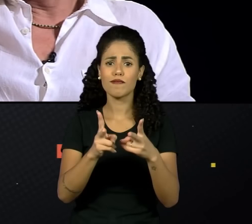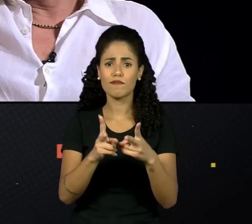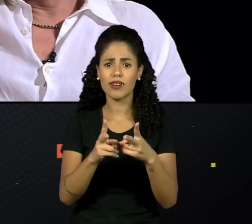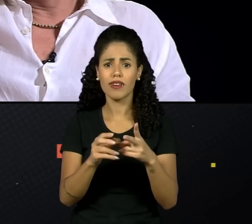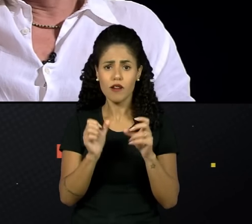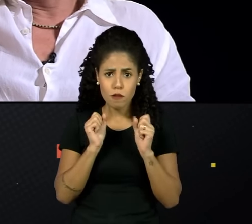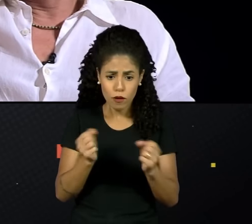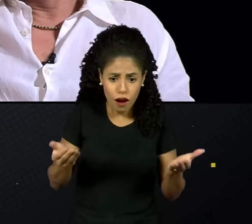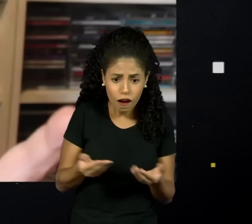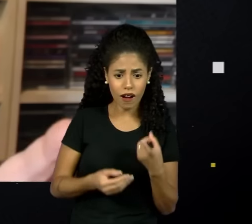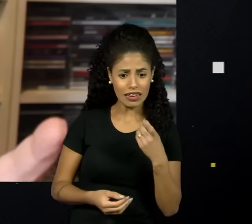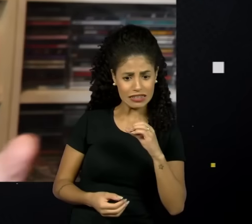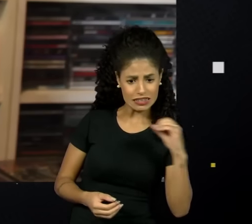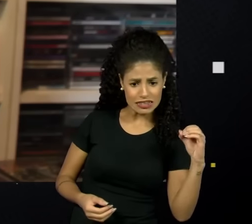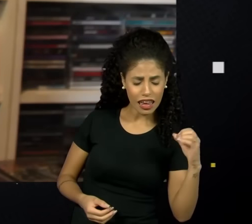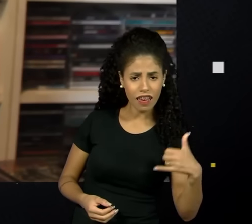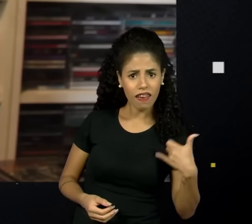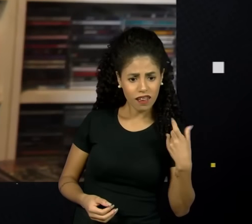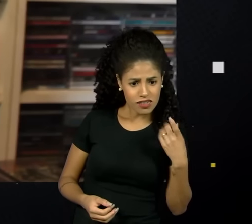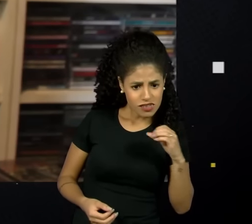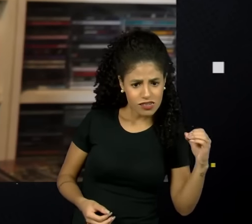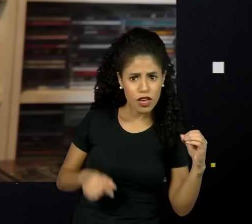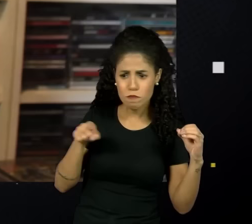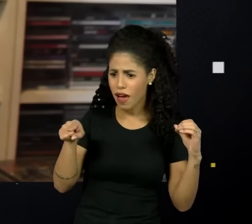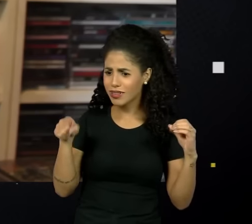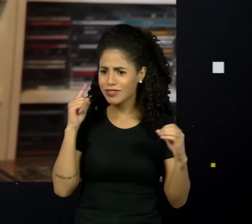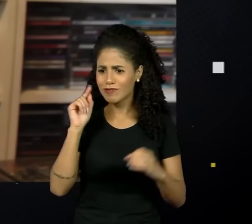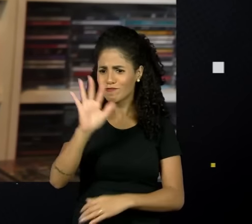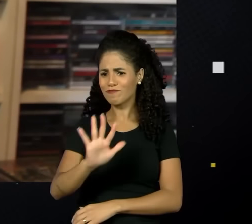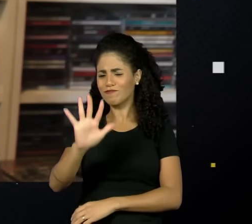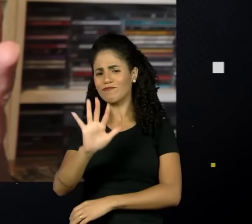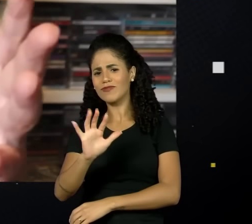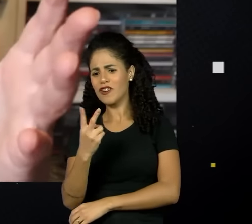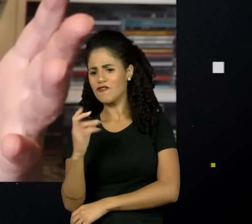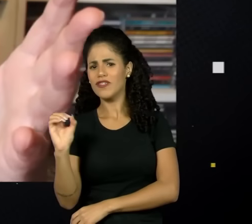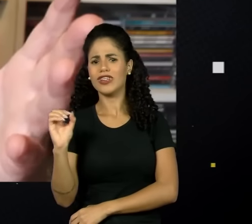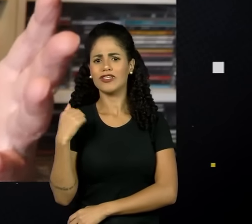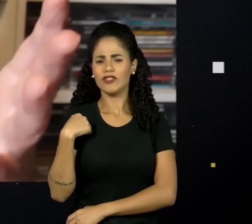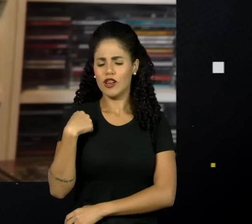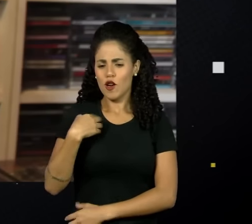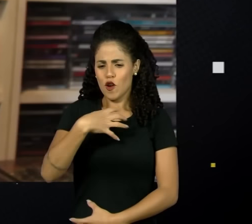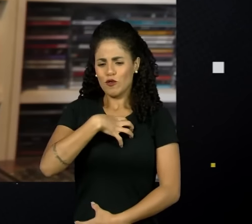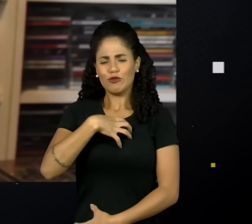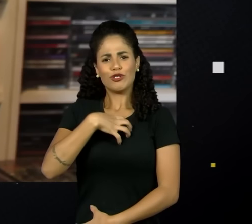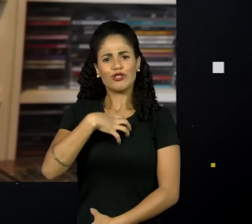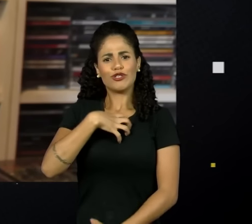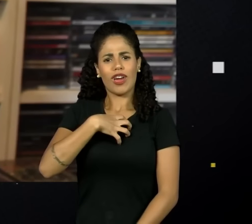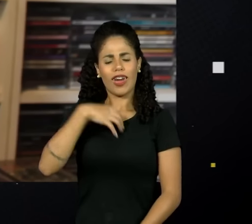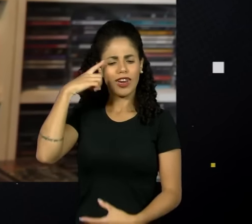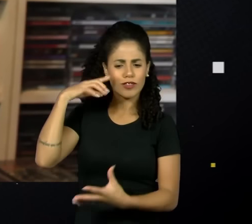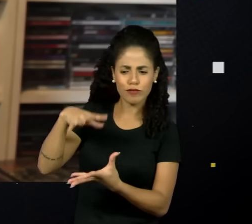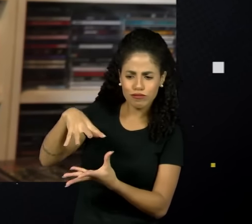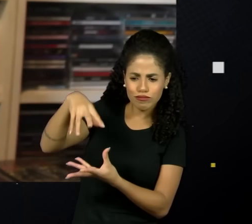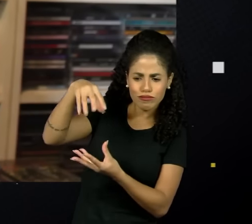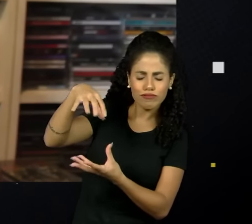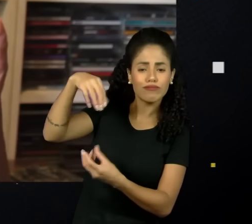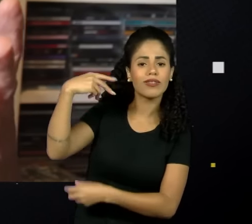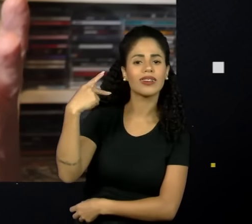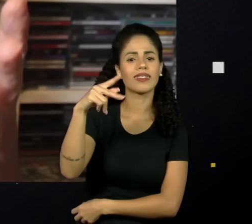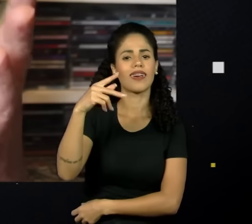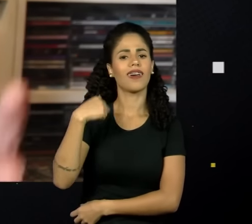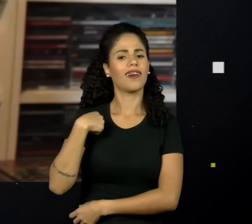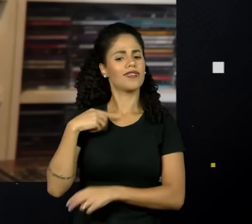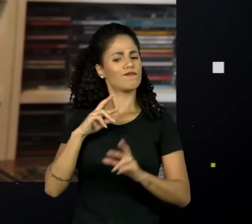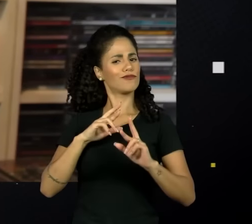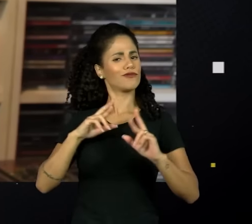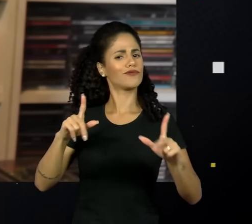anos mas essa alma de 20 anos não vai largar ele ele ele se fortaleceu como como ser humano